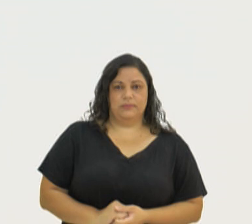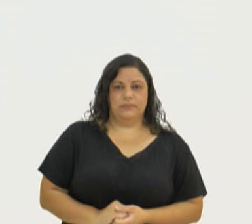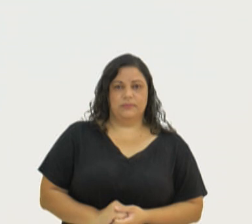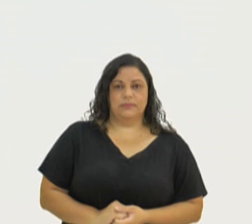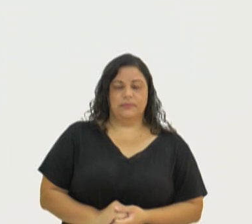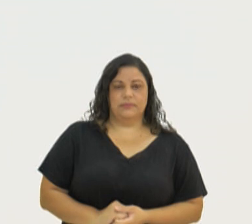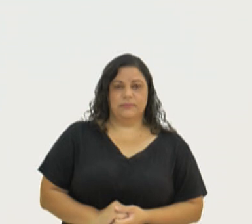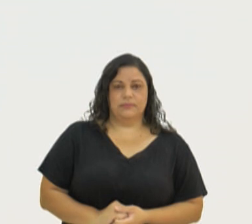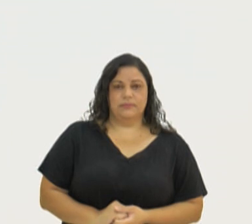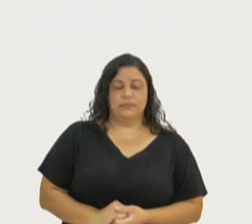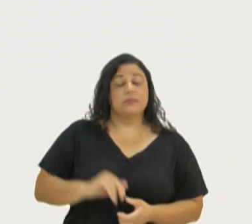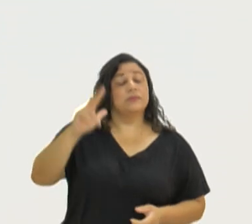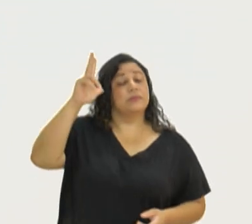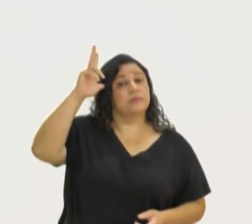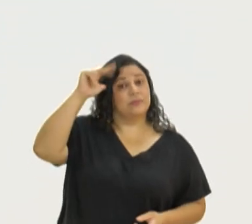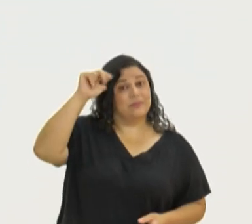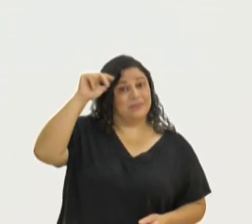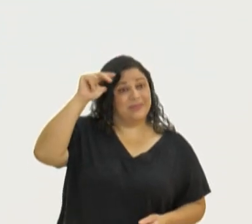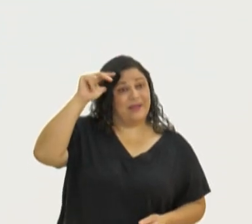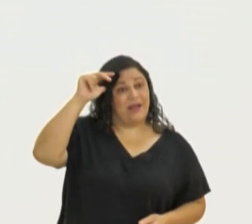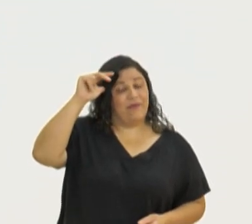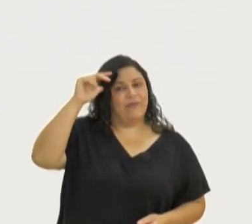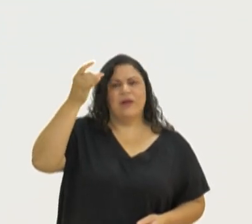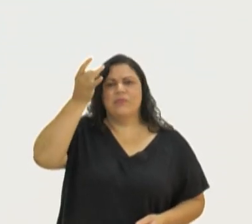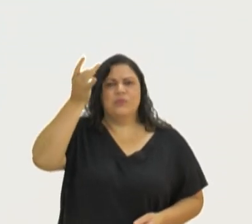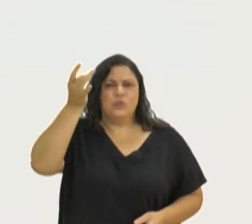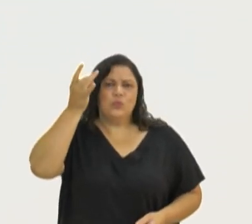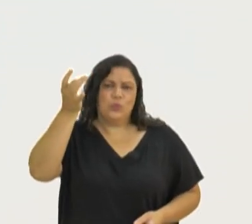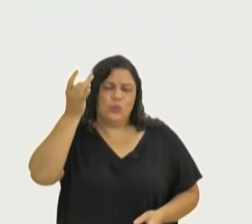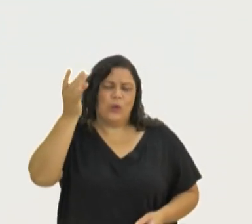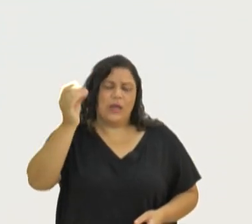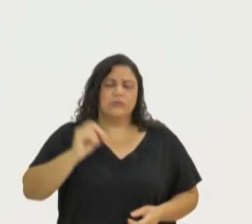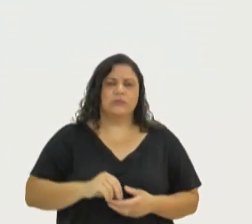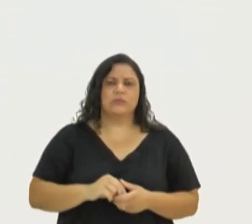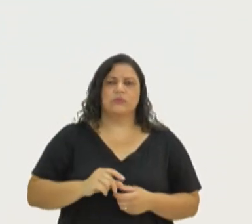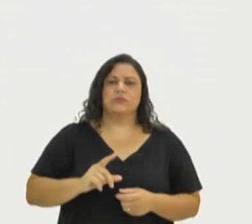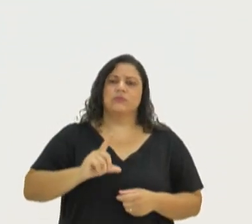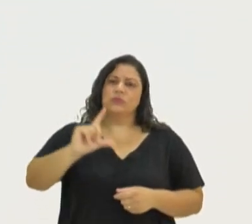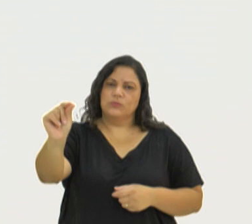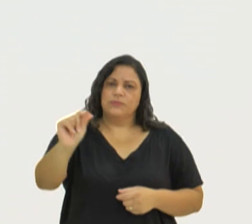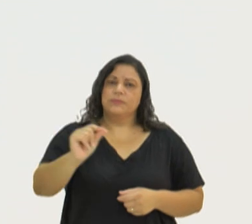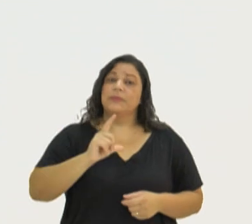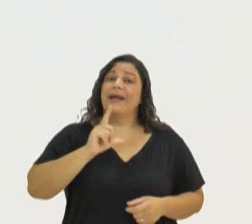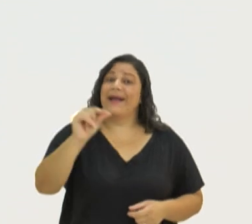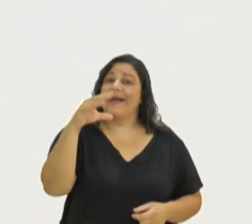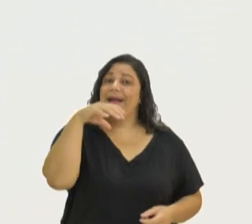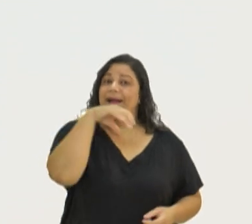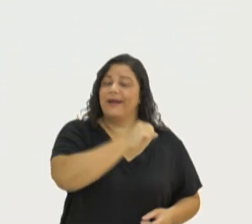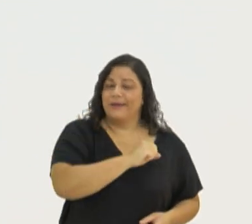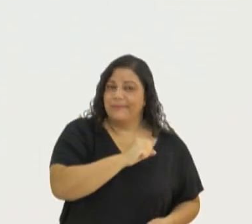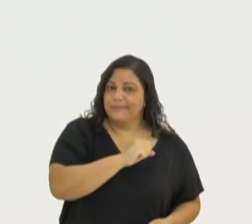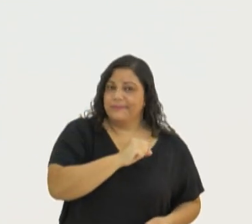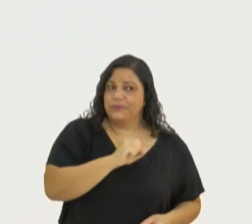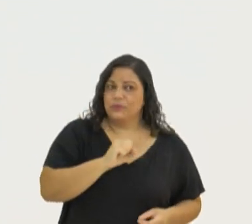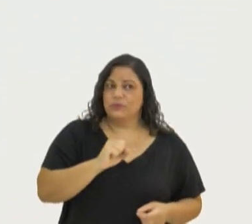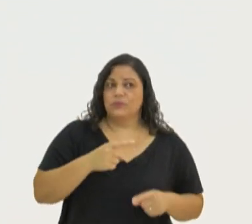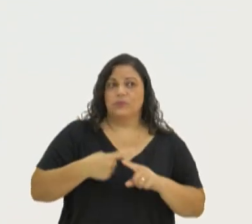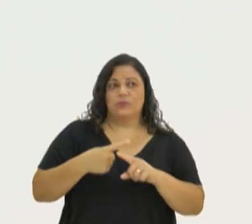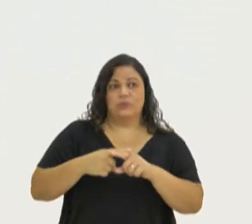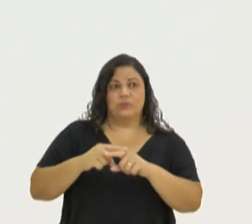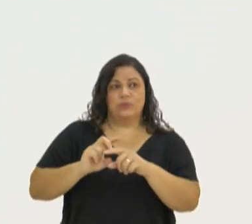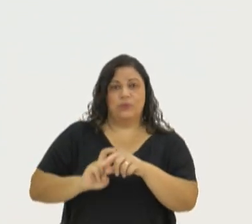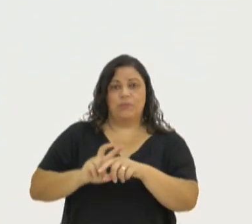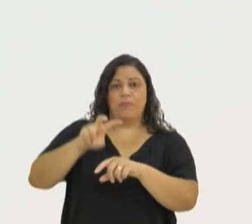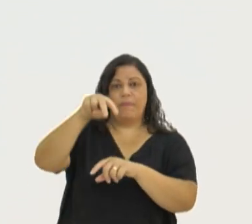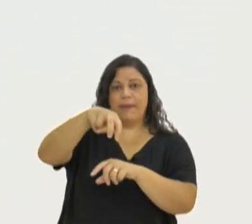O cavalo ele é uma casa que tem muita facilidade de se movimentar de maneira rápida, pois ela pode saltar